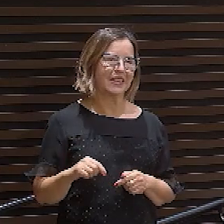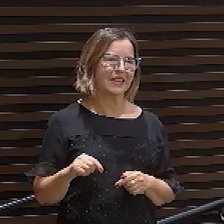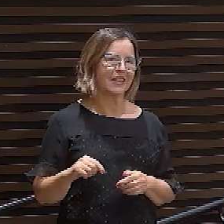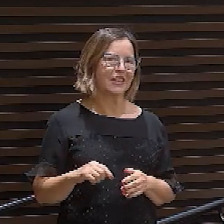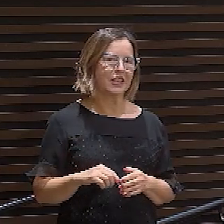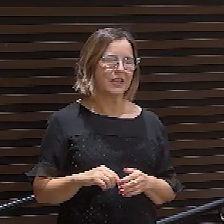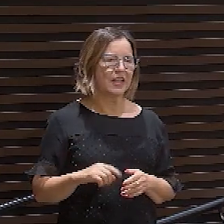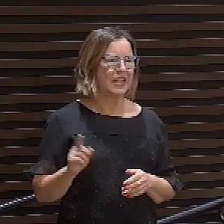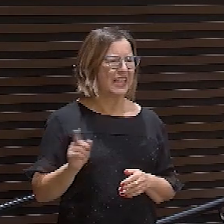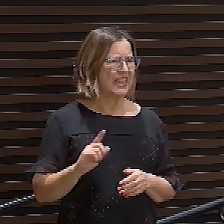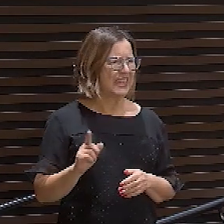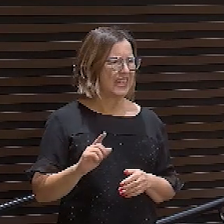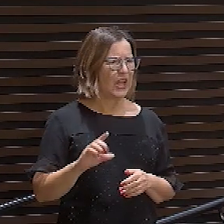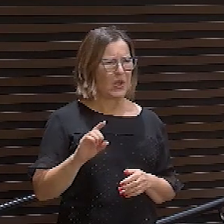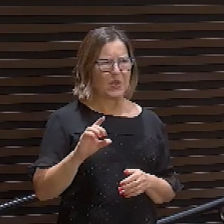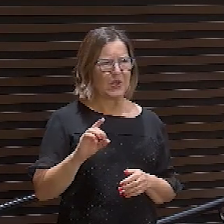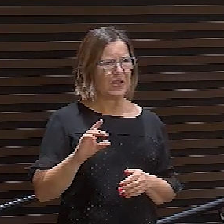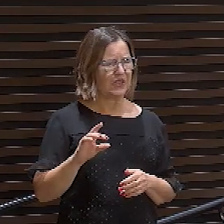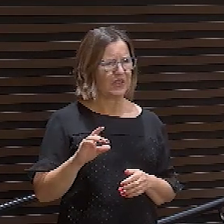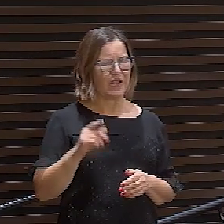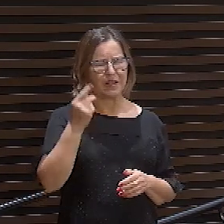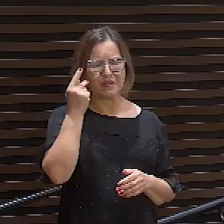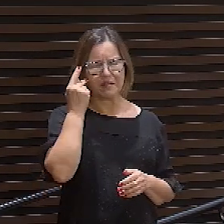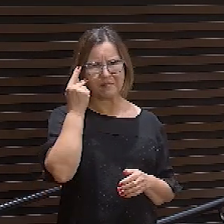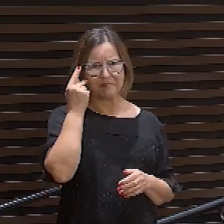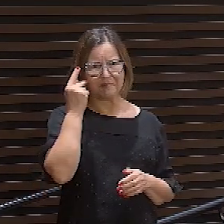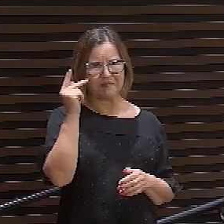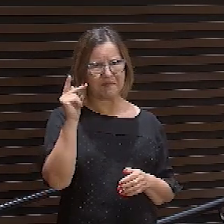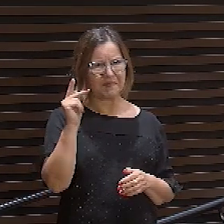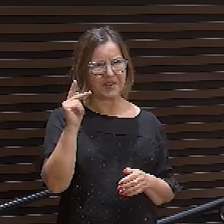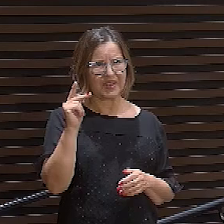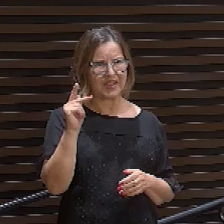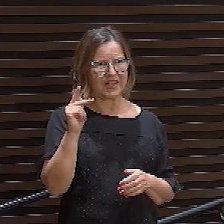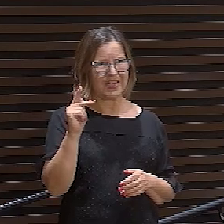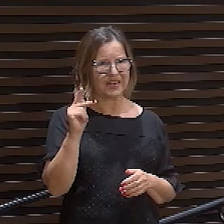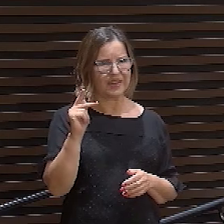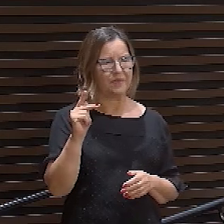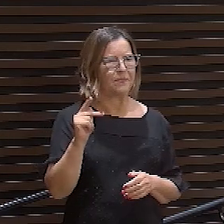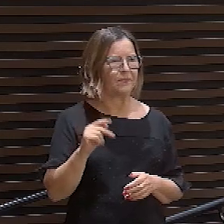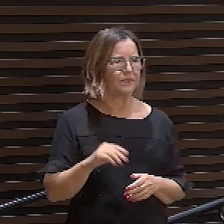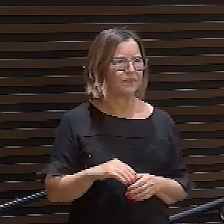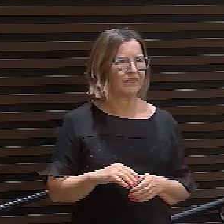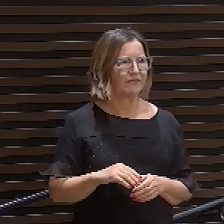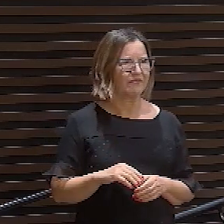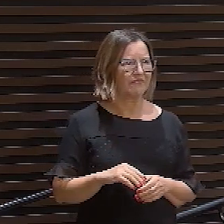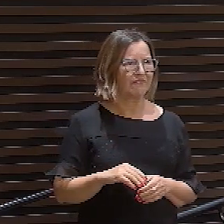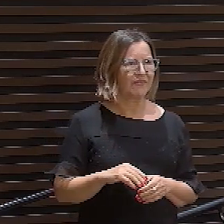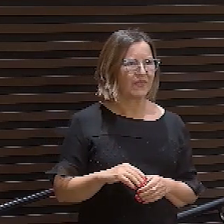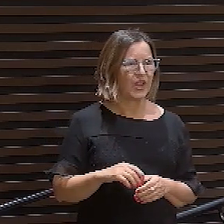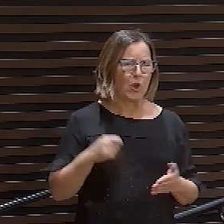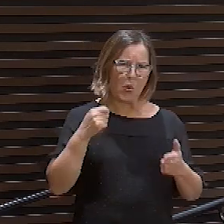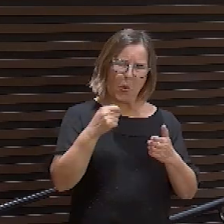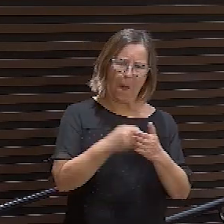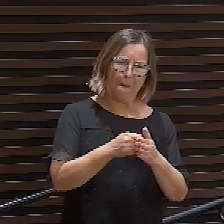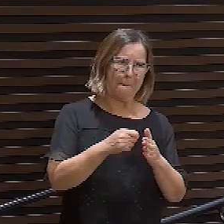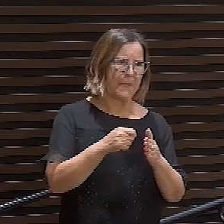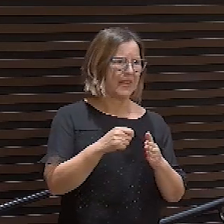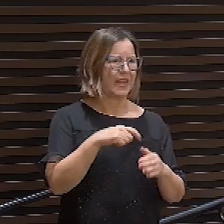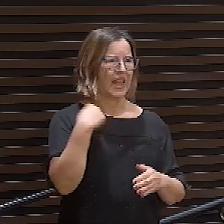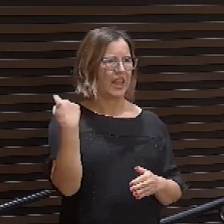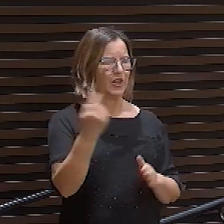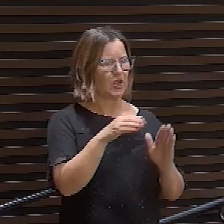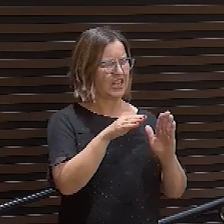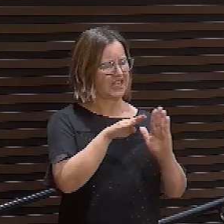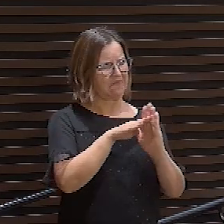para preencher na nossa agenda, agora eu vou à igreja. Não,